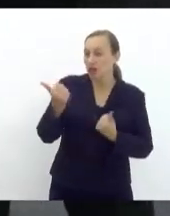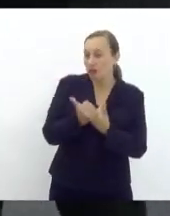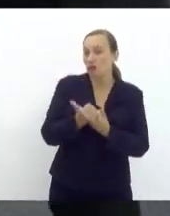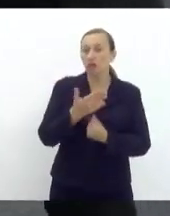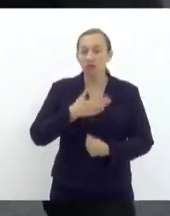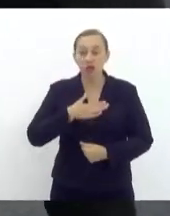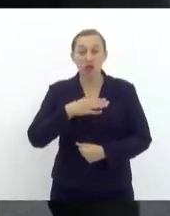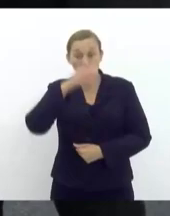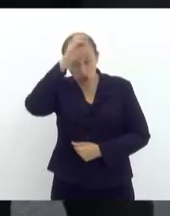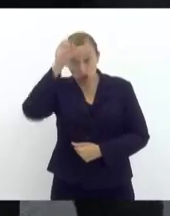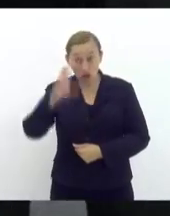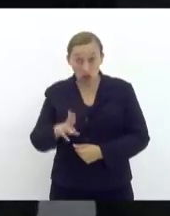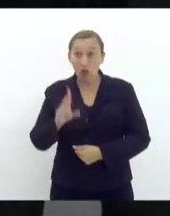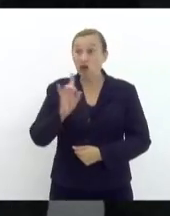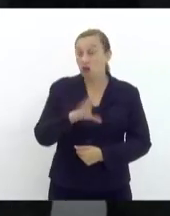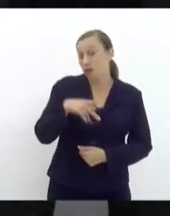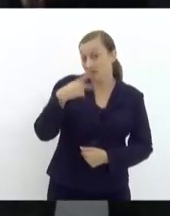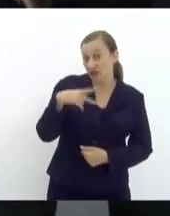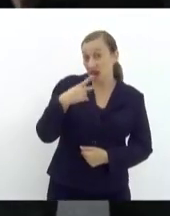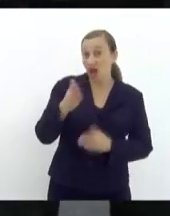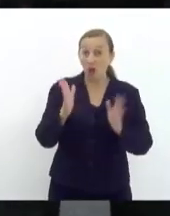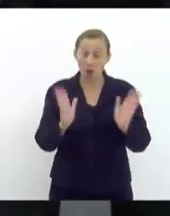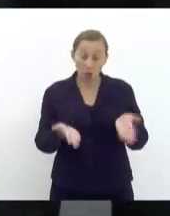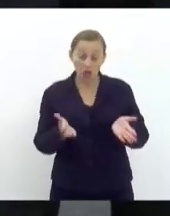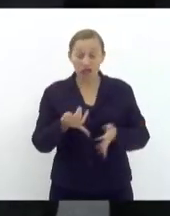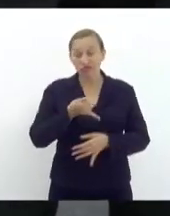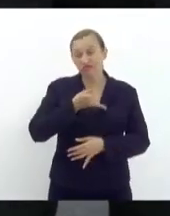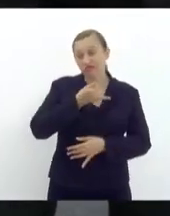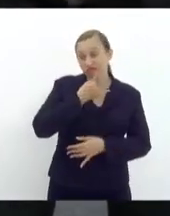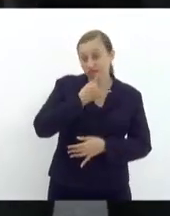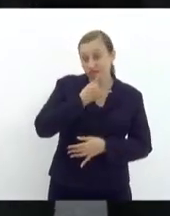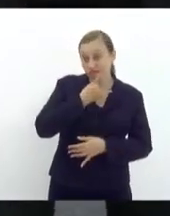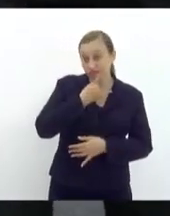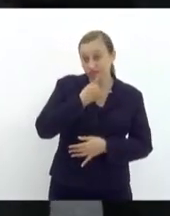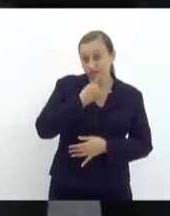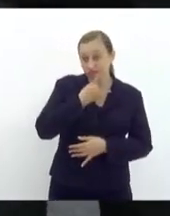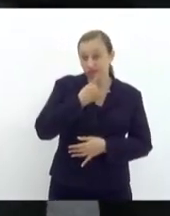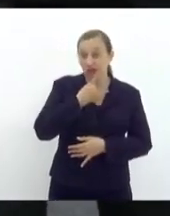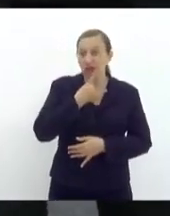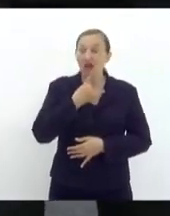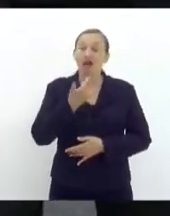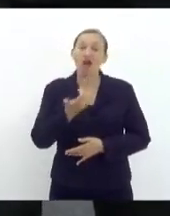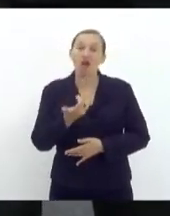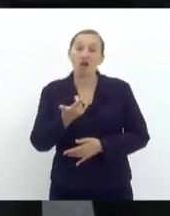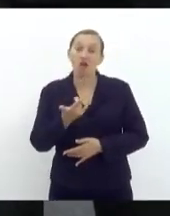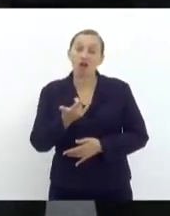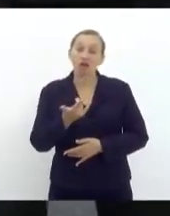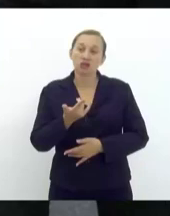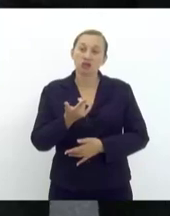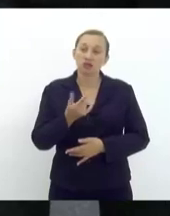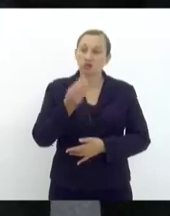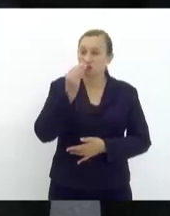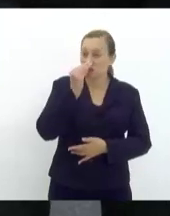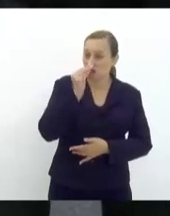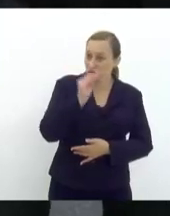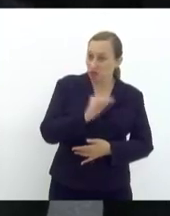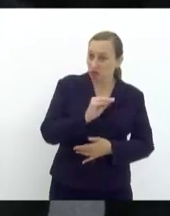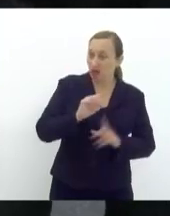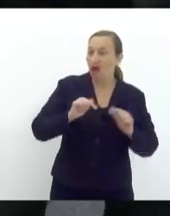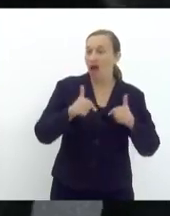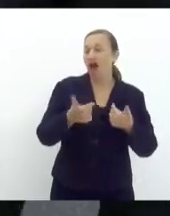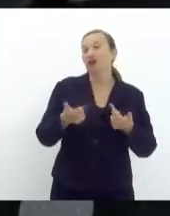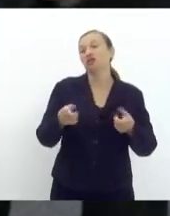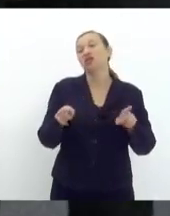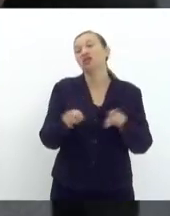comigo te ajudo só para dizer que hoje infelizmente a demagogia ou oportunismo opera